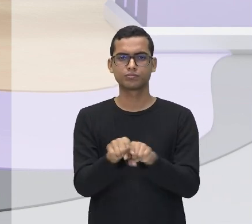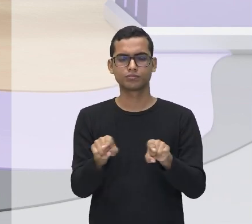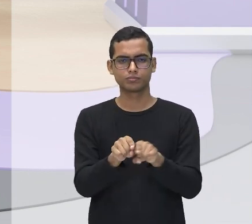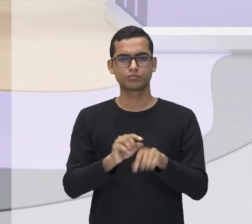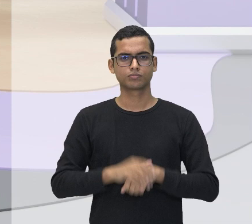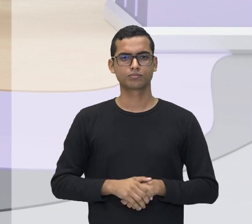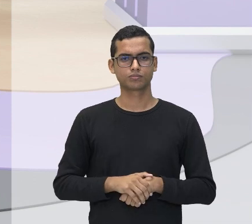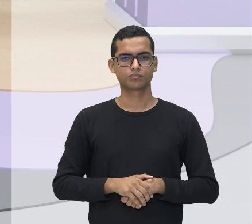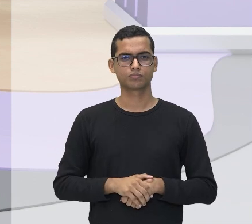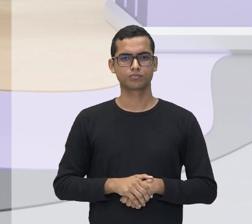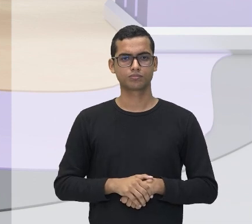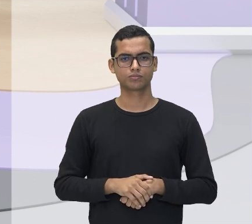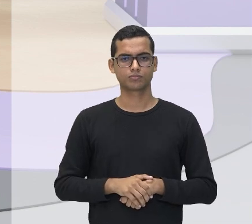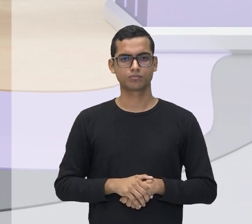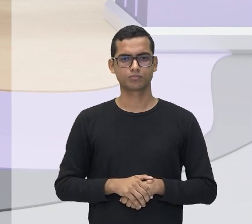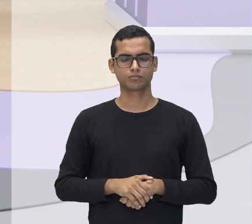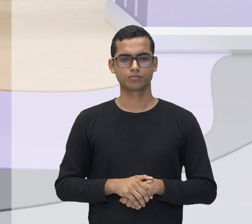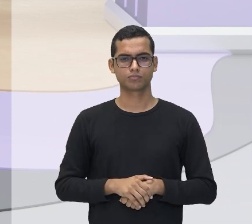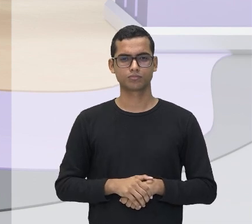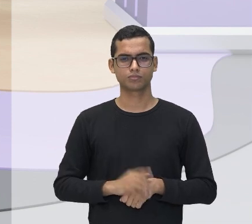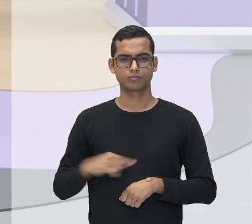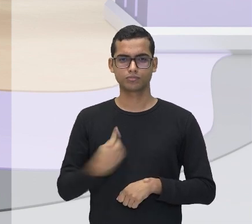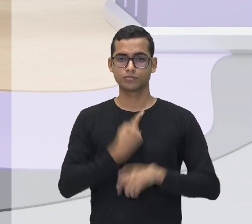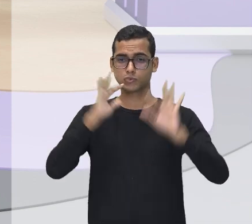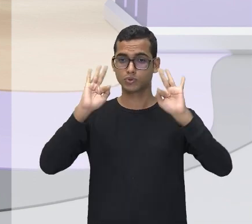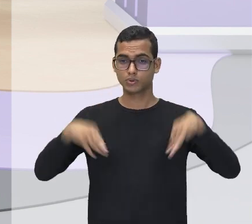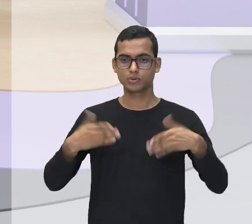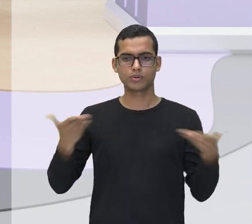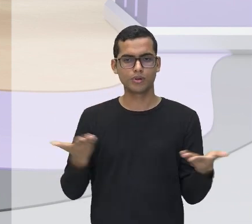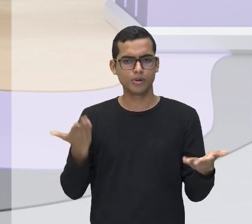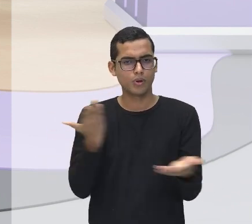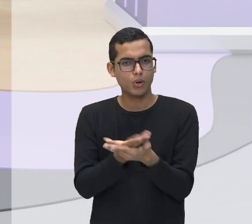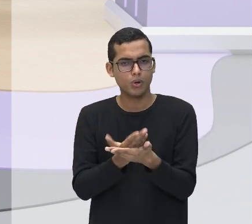e nós vamos encerrando a nossa